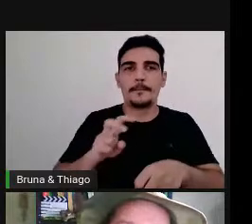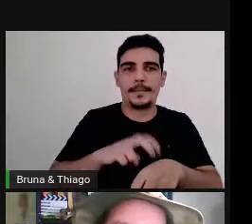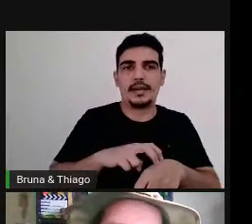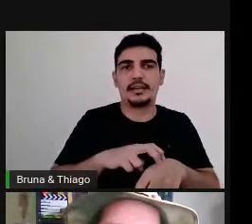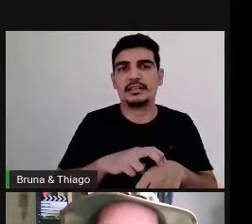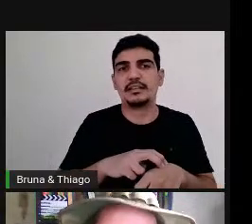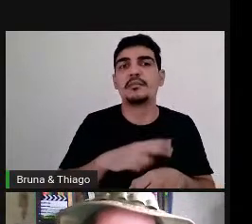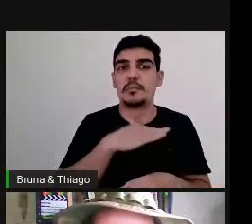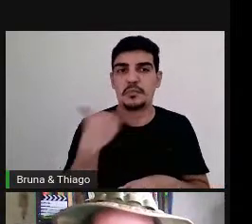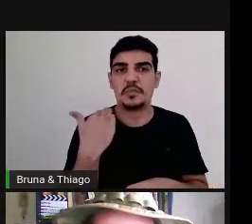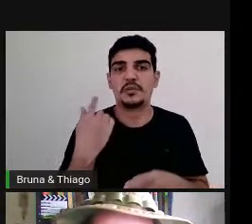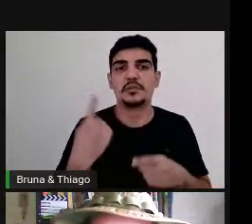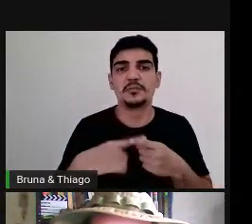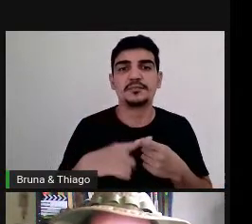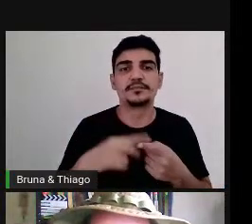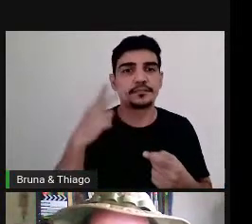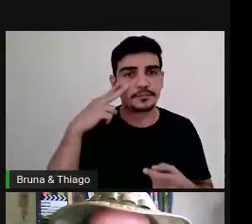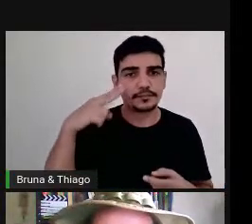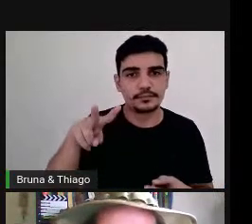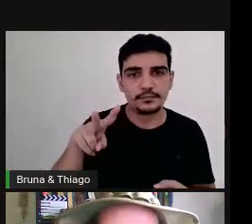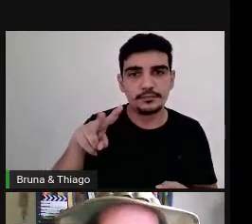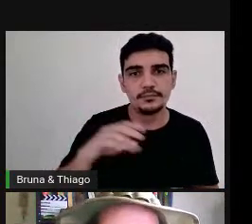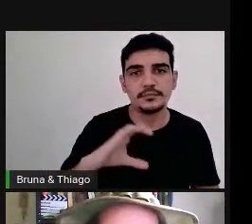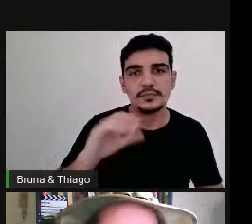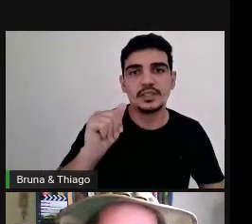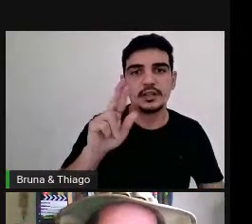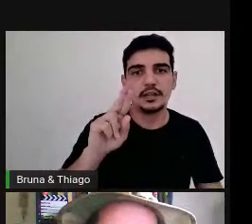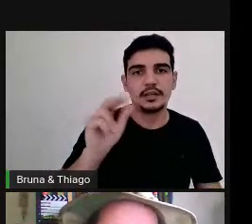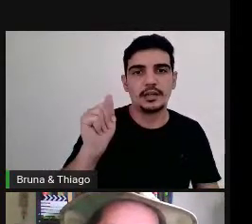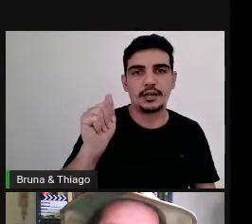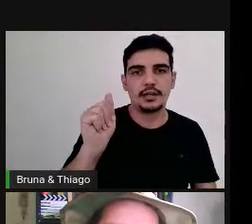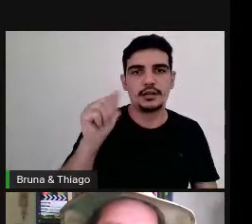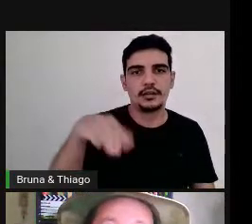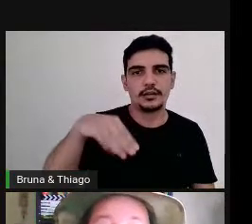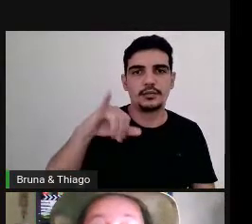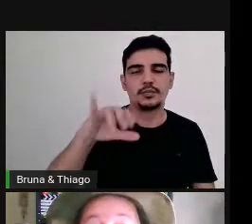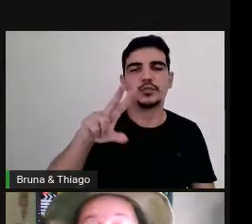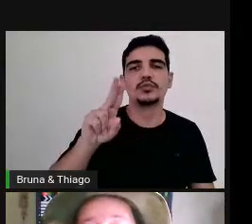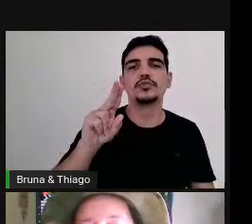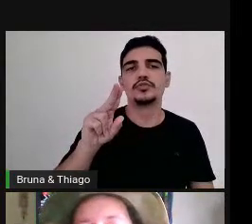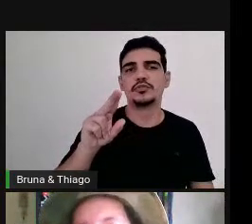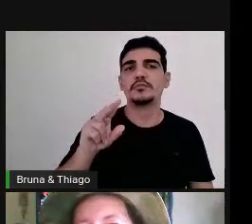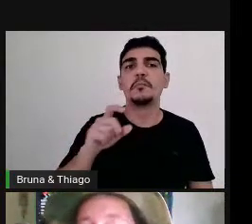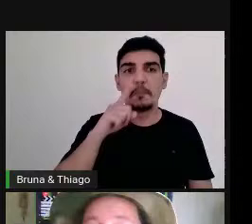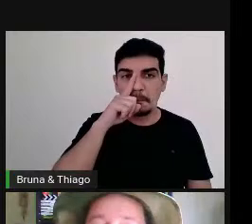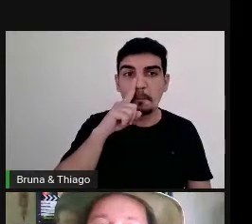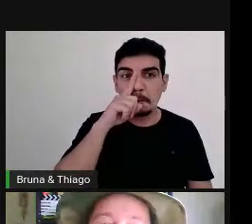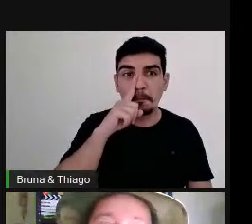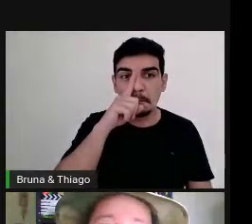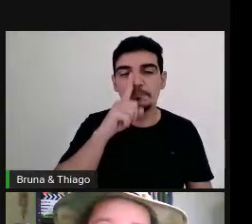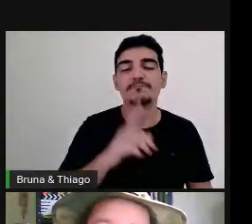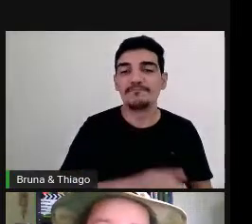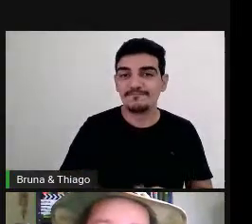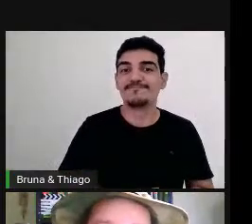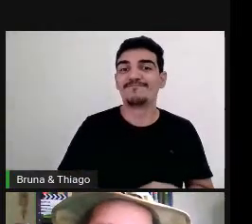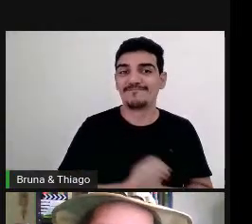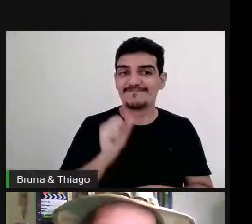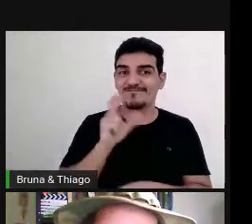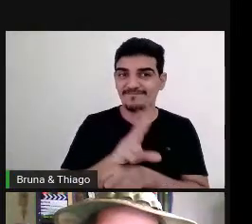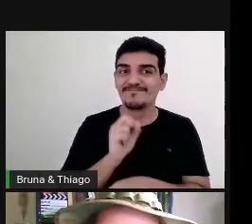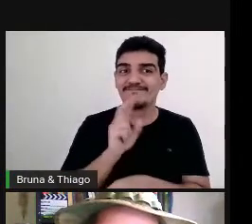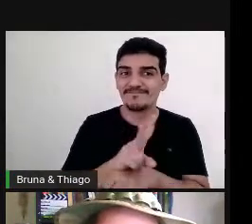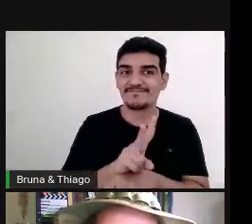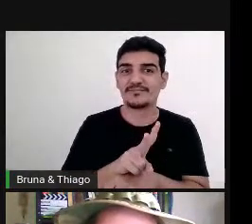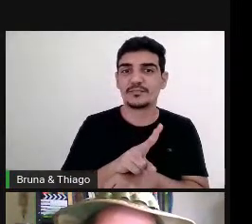é um caramujo conus, um caramujo extremamente peçonhento, sendo considerado um dos animais mais tóxicos do mundo.